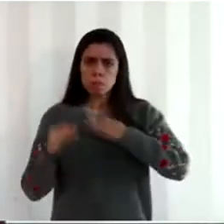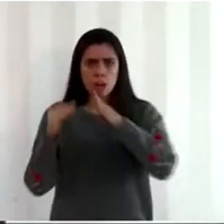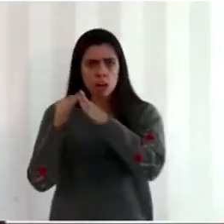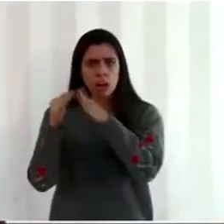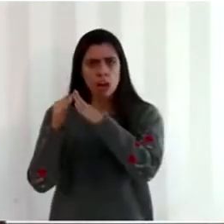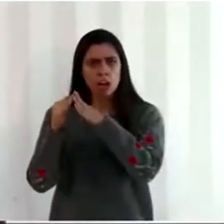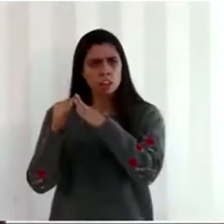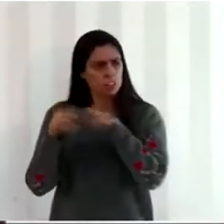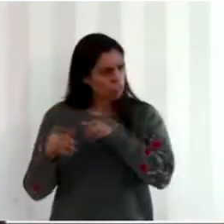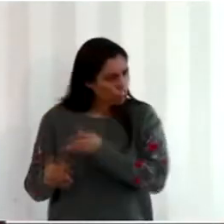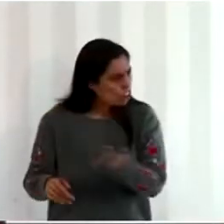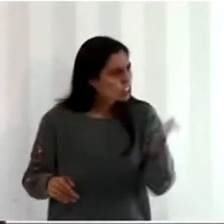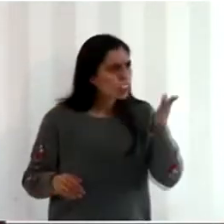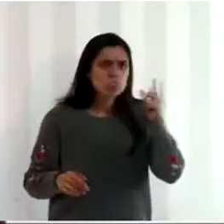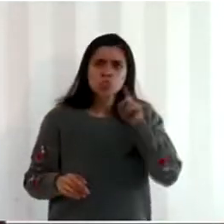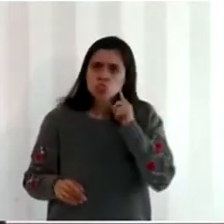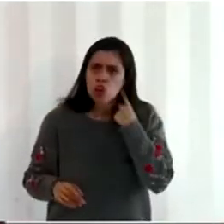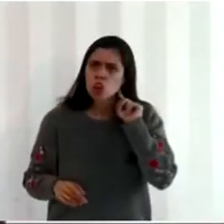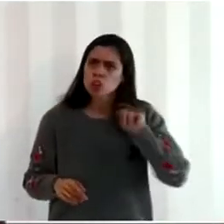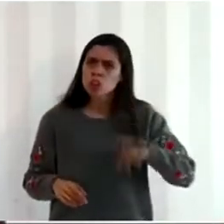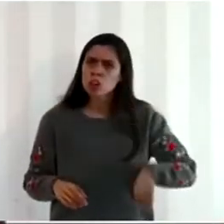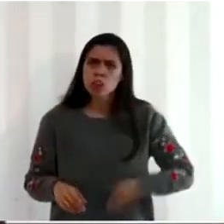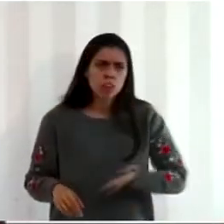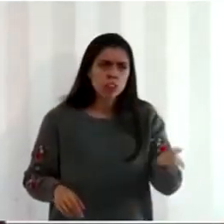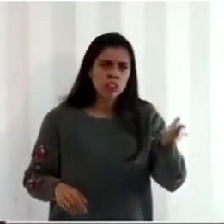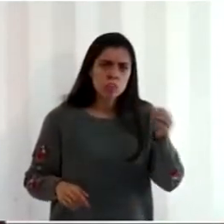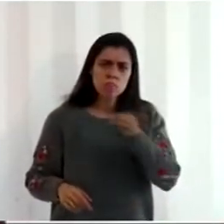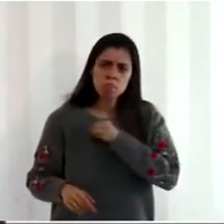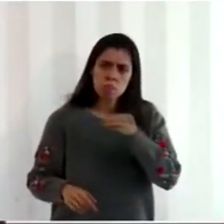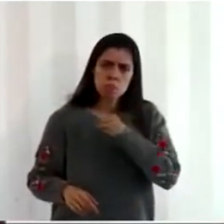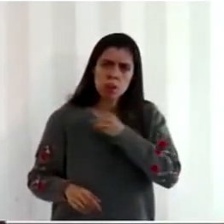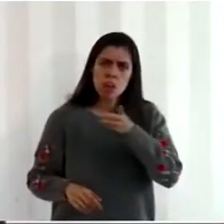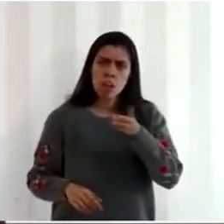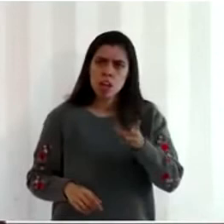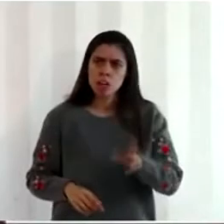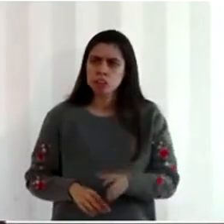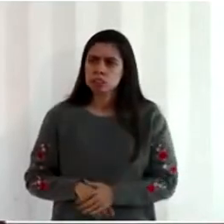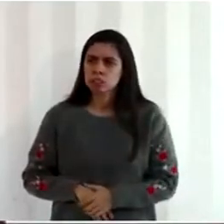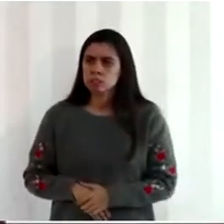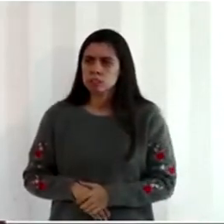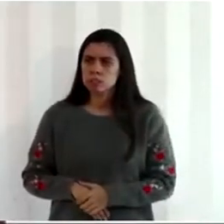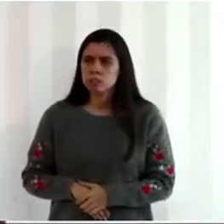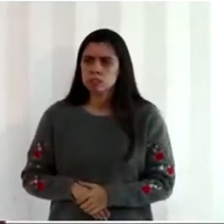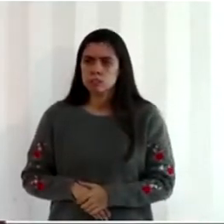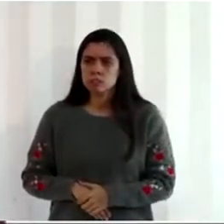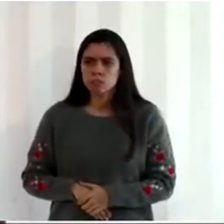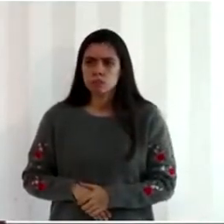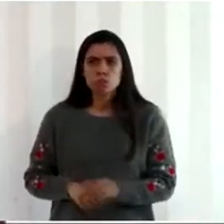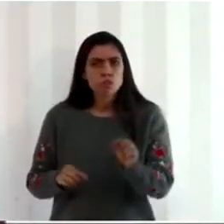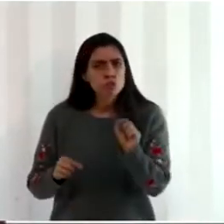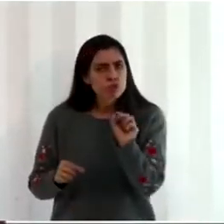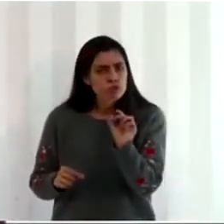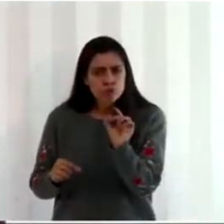são sujos, porque vocês são imundos, porque vocês são impuros, as vossas mãos estão sujas de sangue.